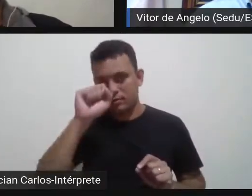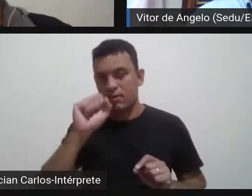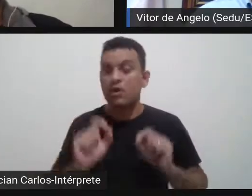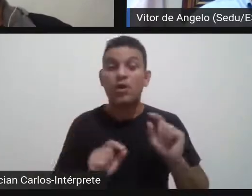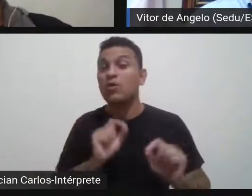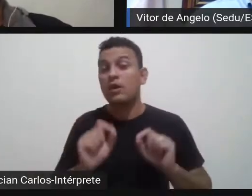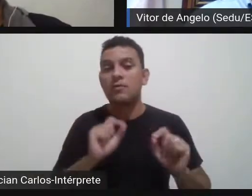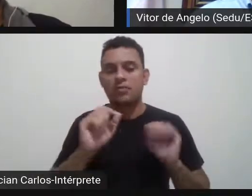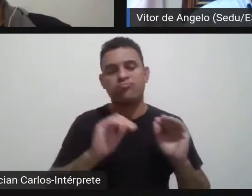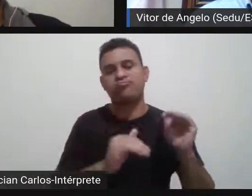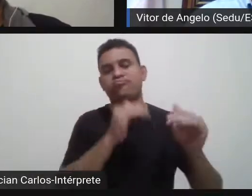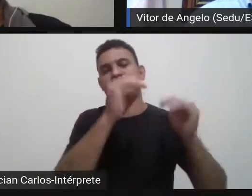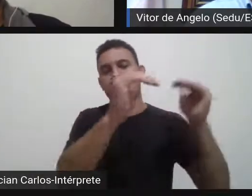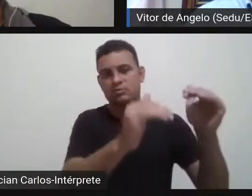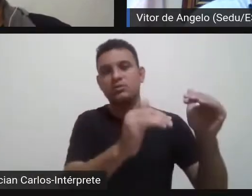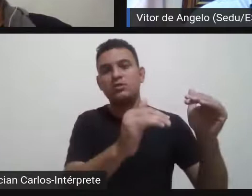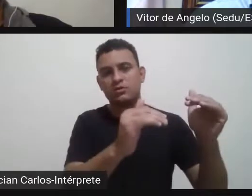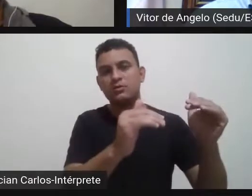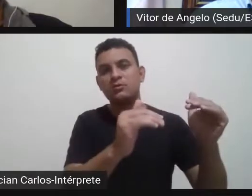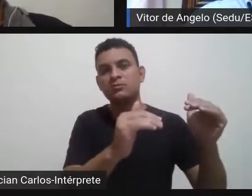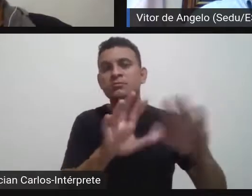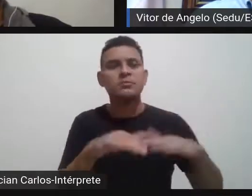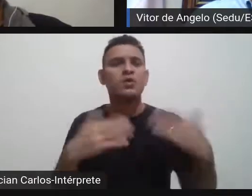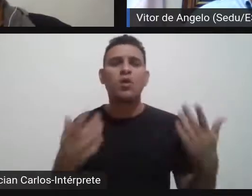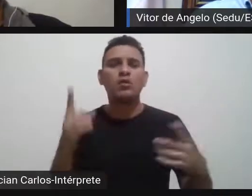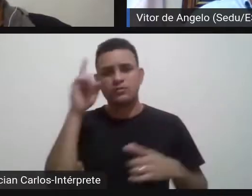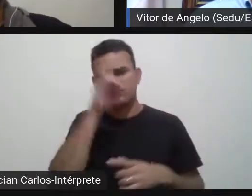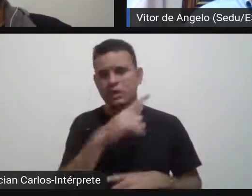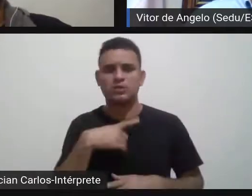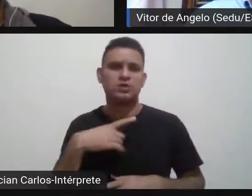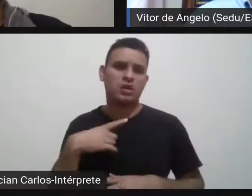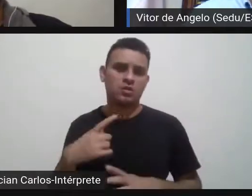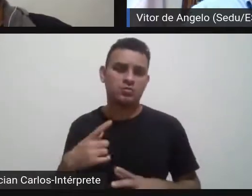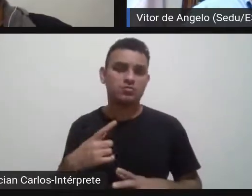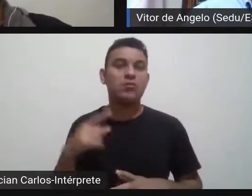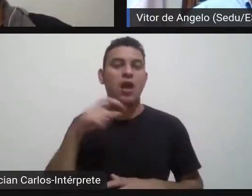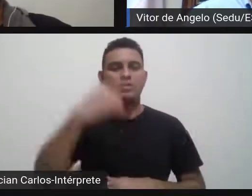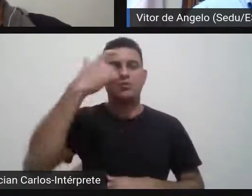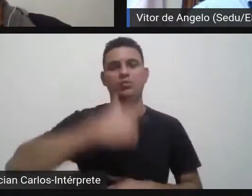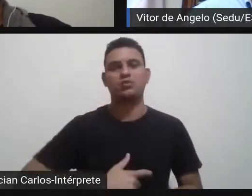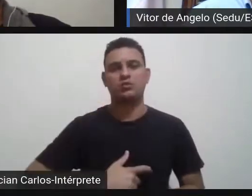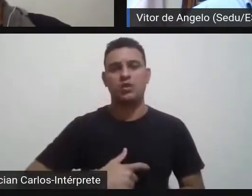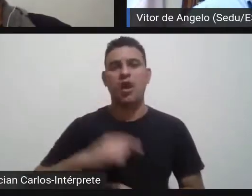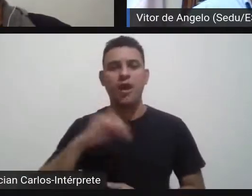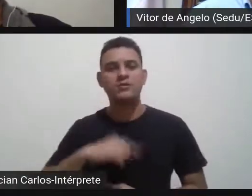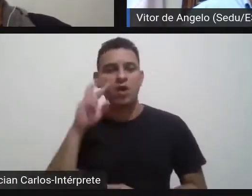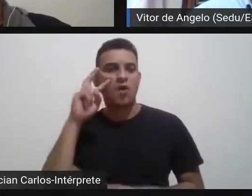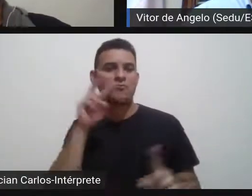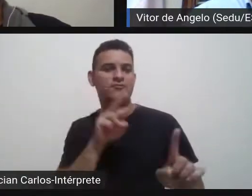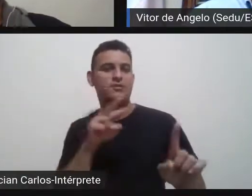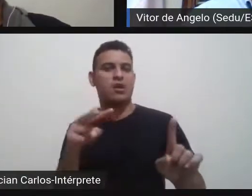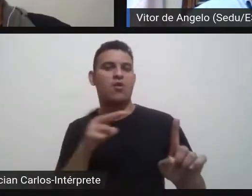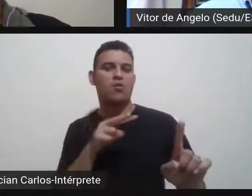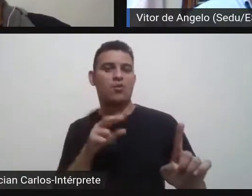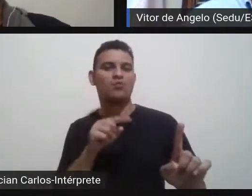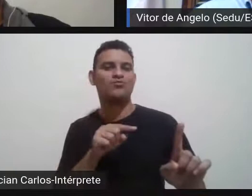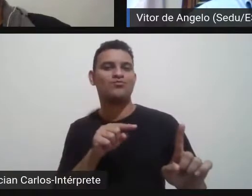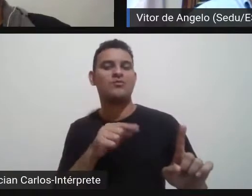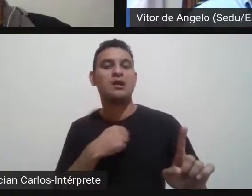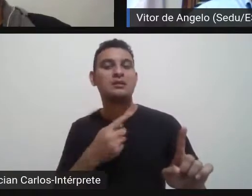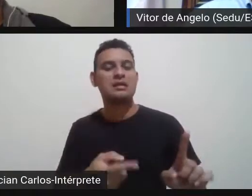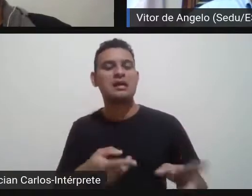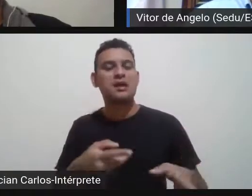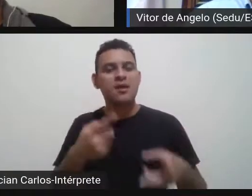para superar as suas barreiras, sejam elas quais forem. Essa é uma postura, este olhar, esta empatia, este interesse, é uma postura